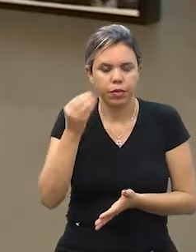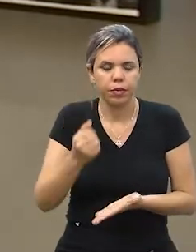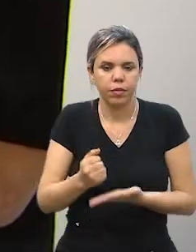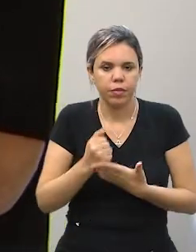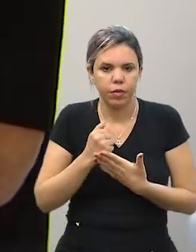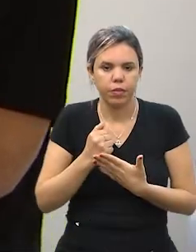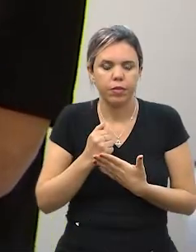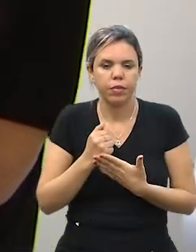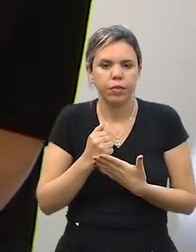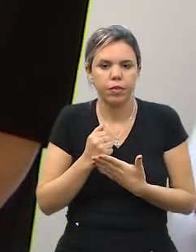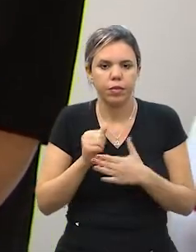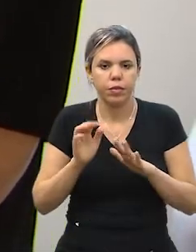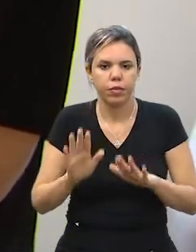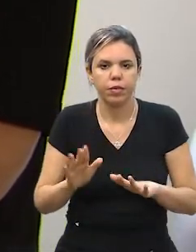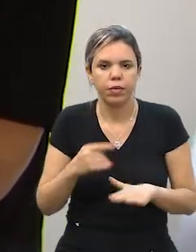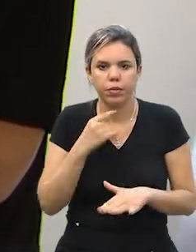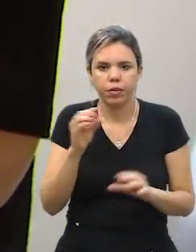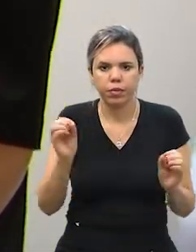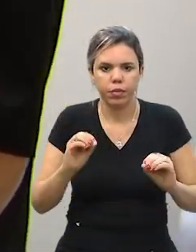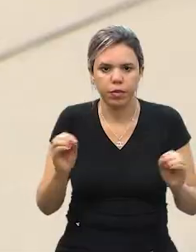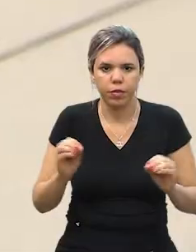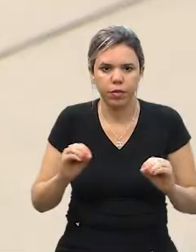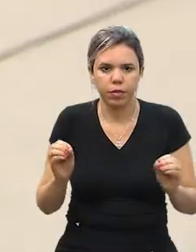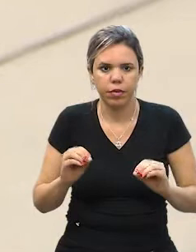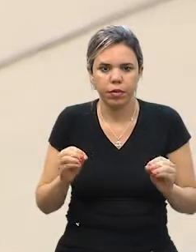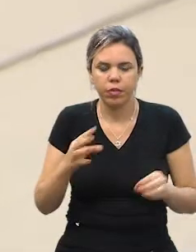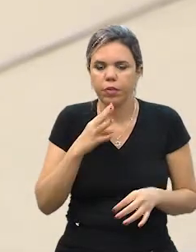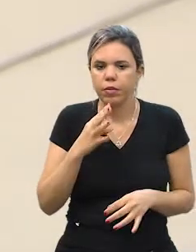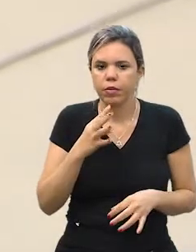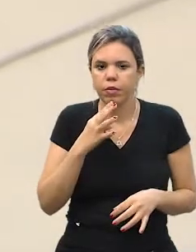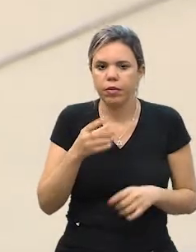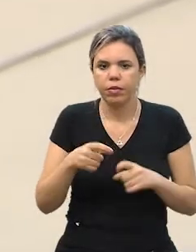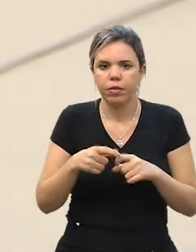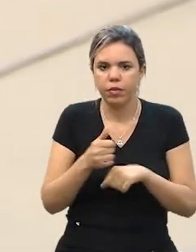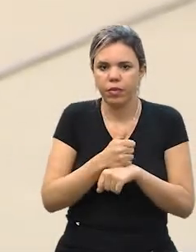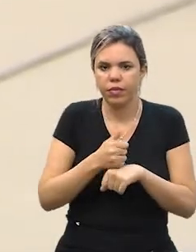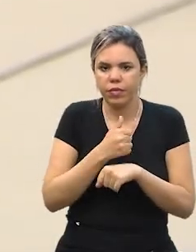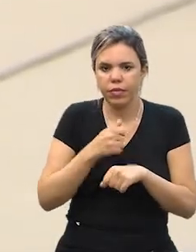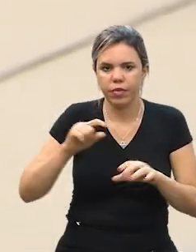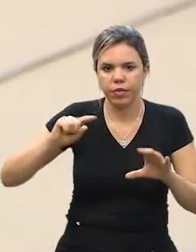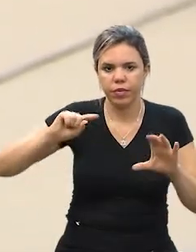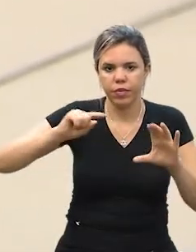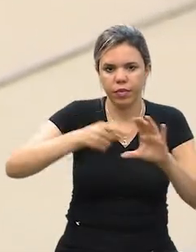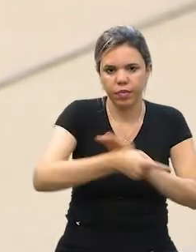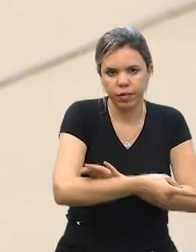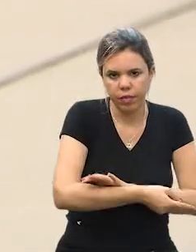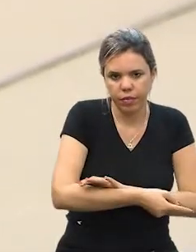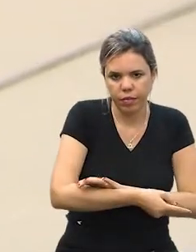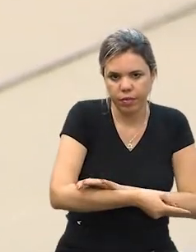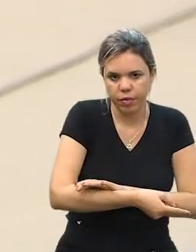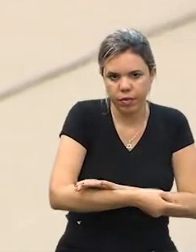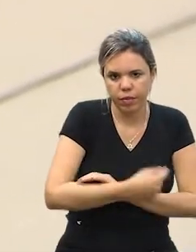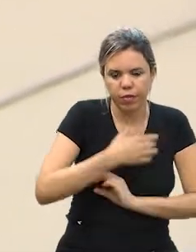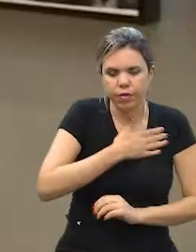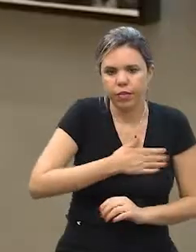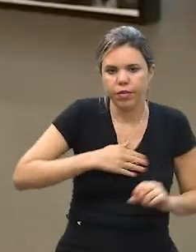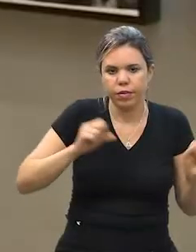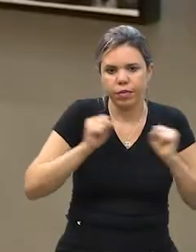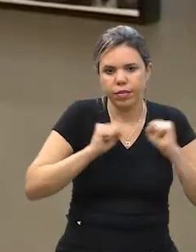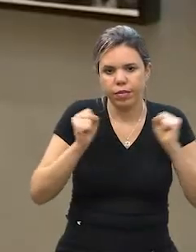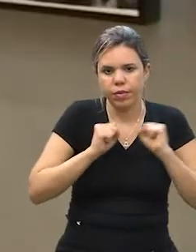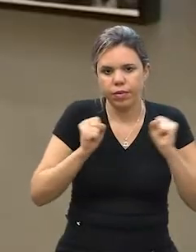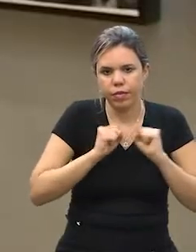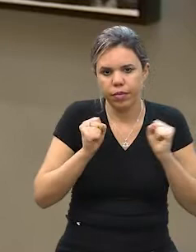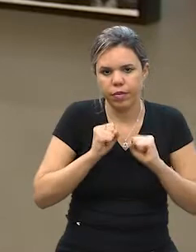ajudou, mas sem dúvida nenhuma, conhecer a odontologia a fundo me deixou apaixonado por